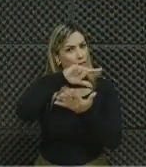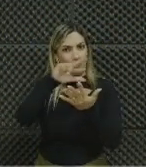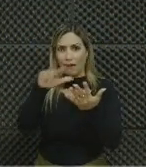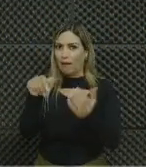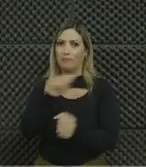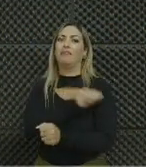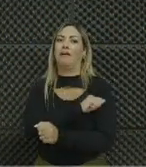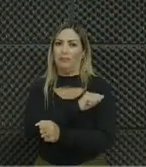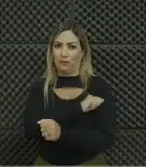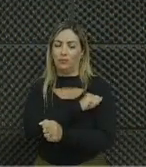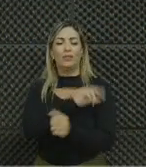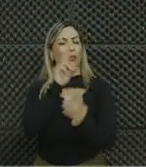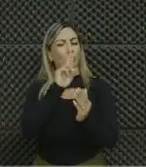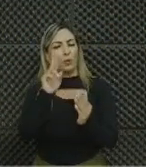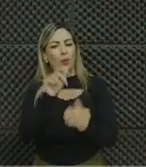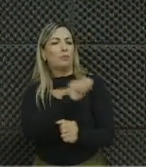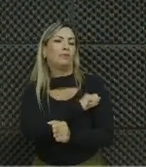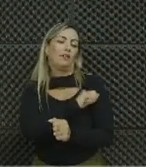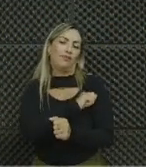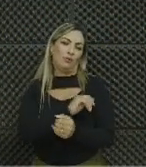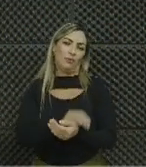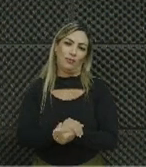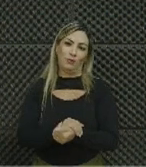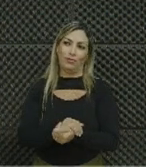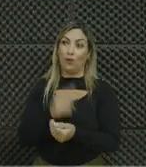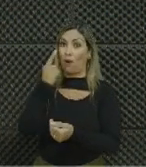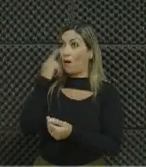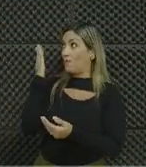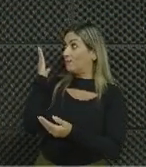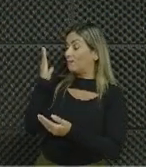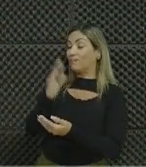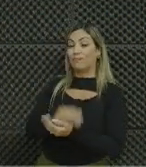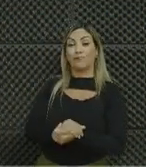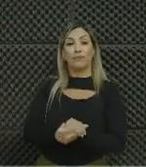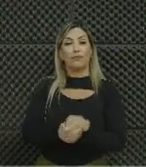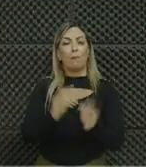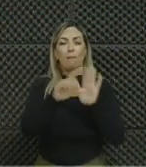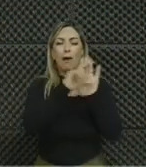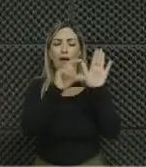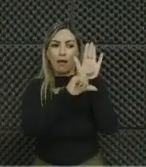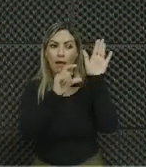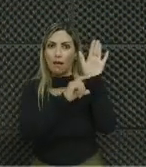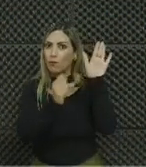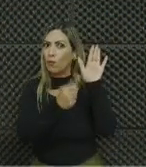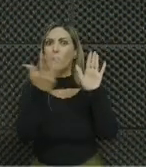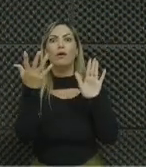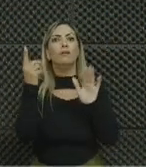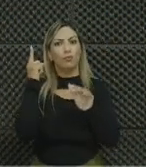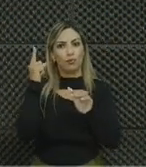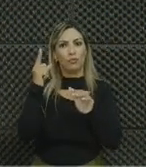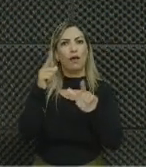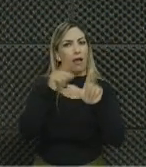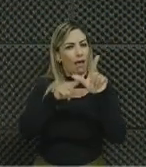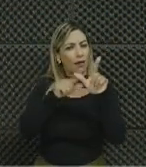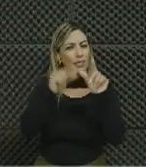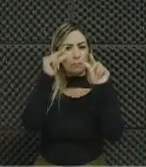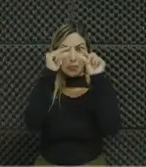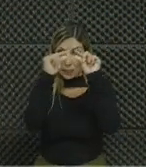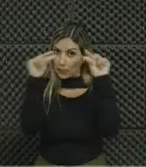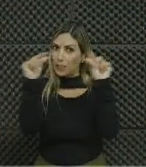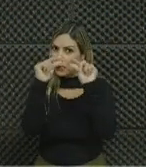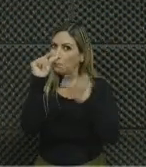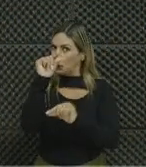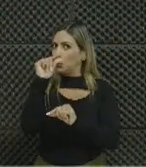vários alunos lá, tem o nome dos alunos. Olha aqui, quantos parágrafos tem o texto? A letra tem que ser pequenininha